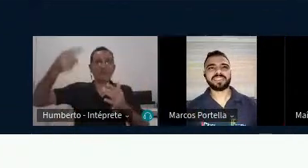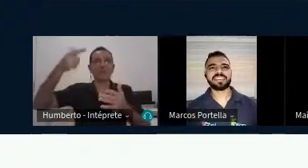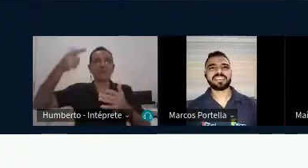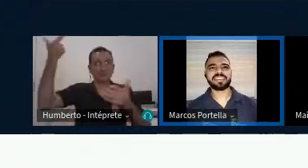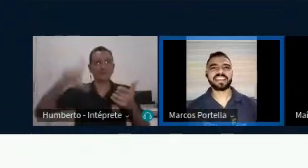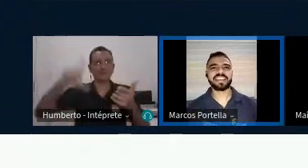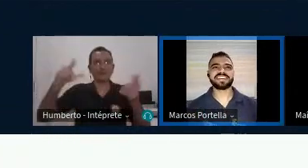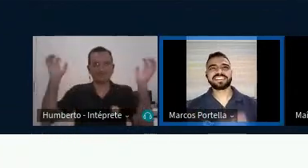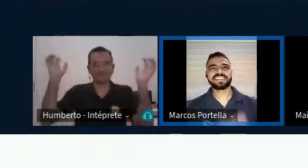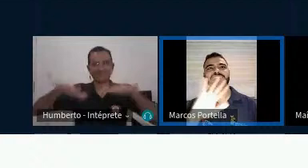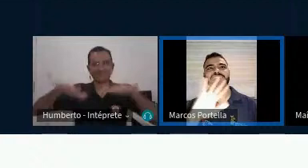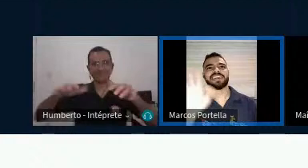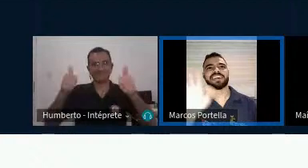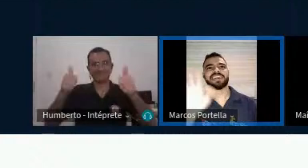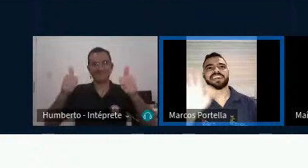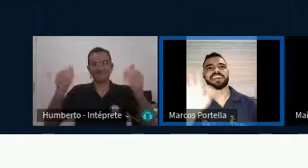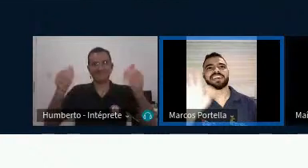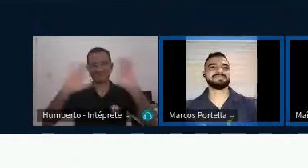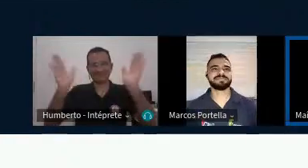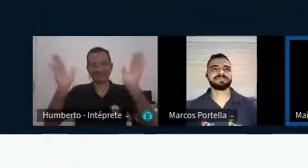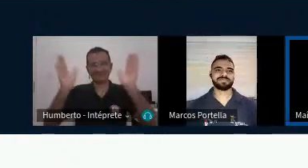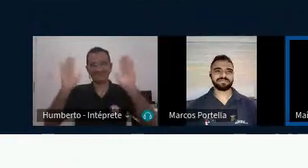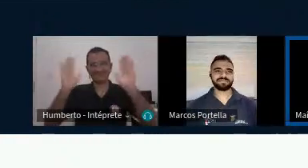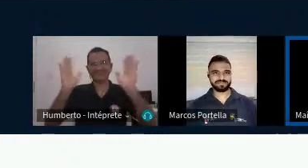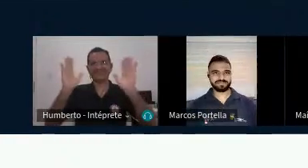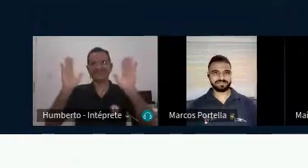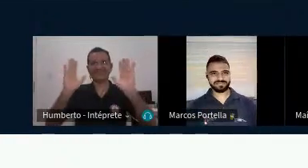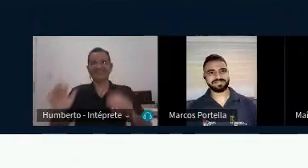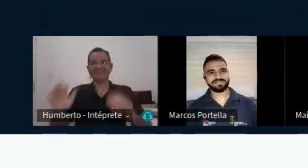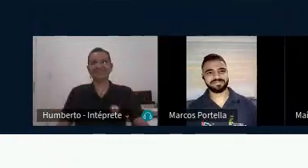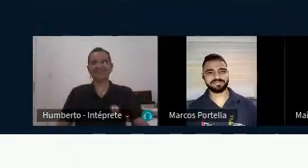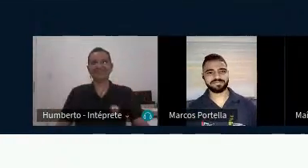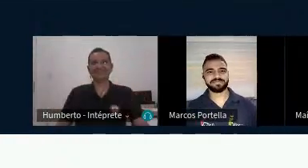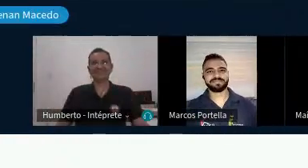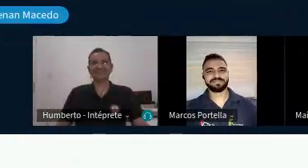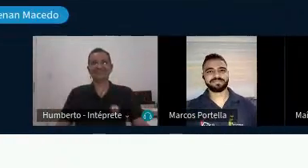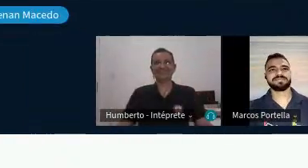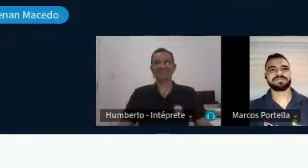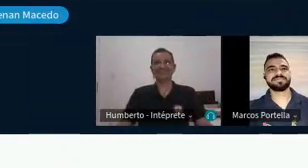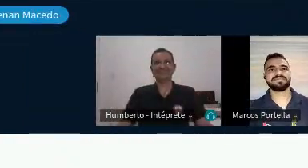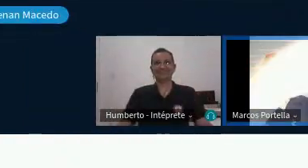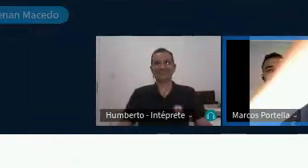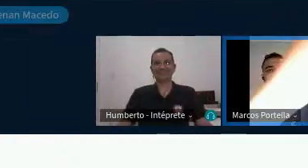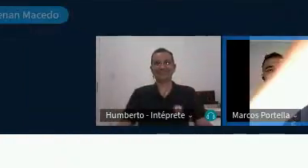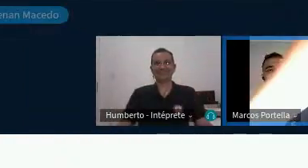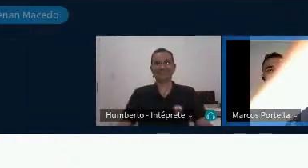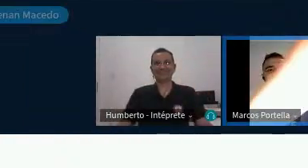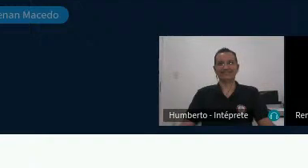Valeu. Tchau, tchau. Tchau.